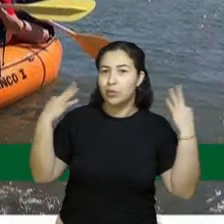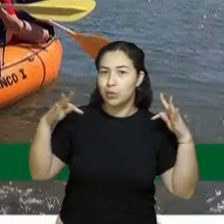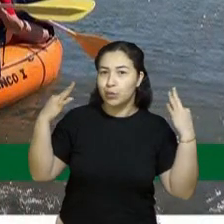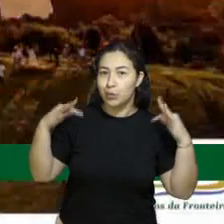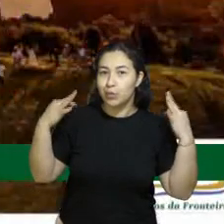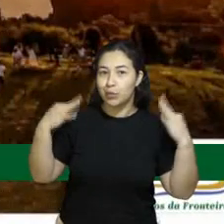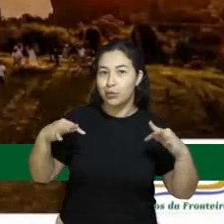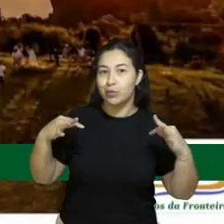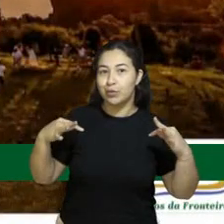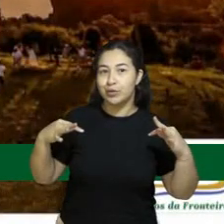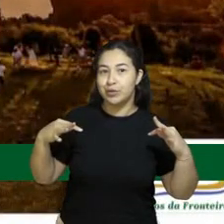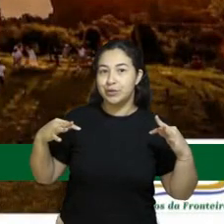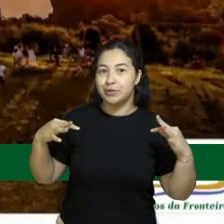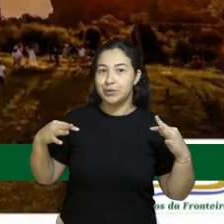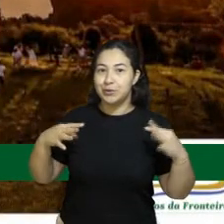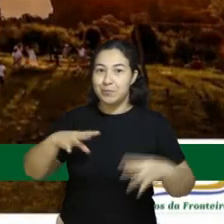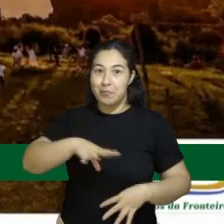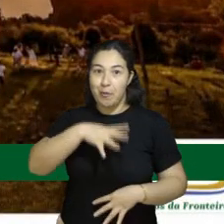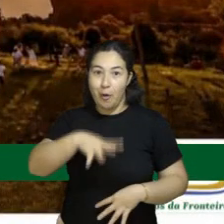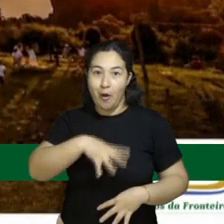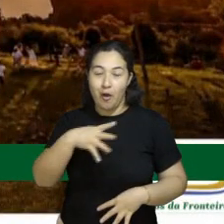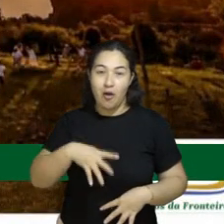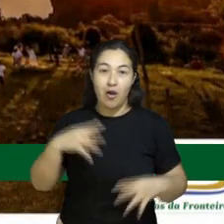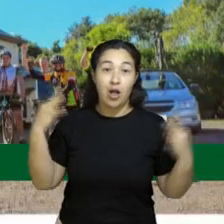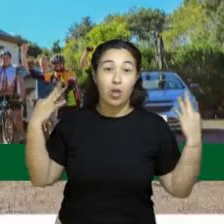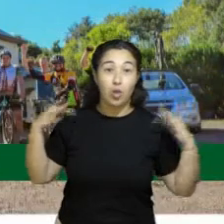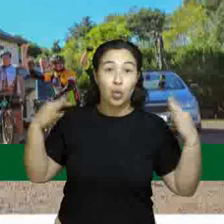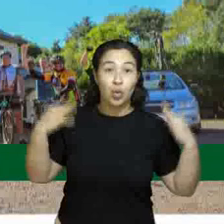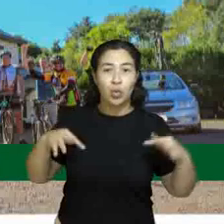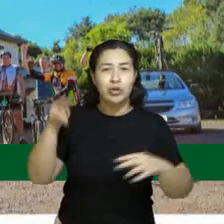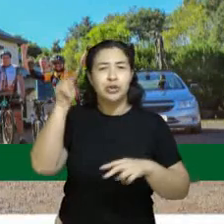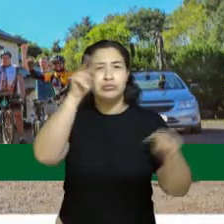de aventura, turismo de contemplação,